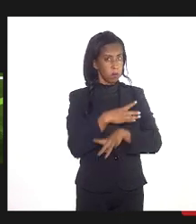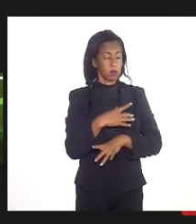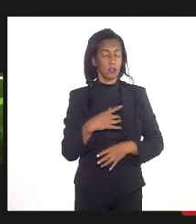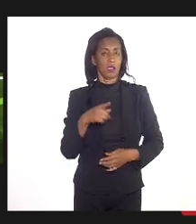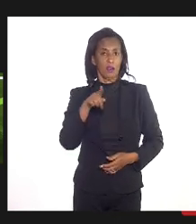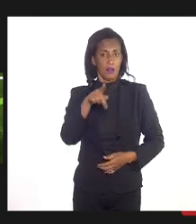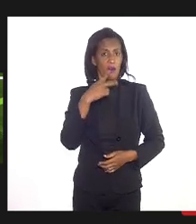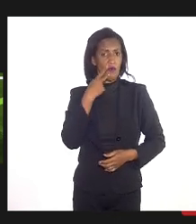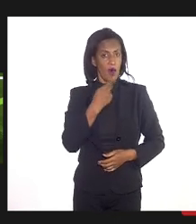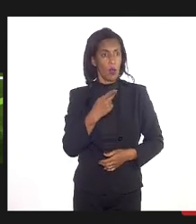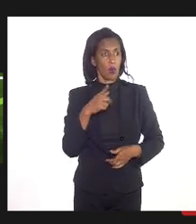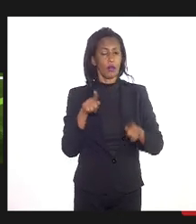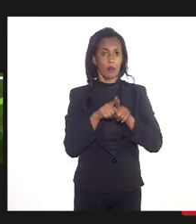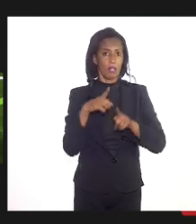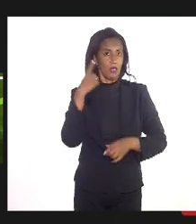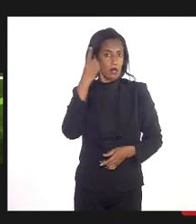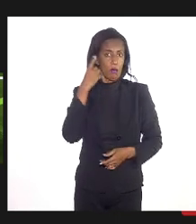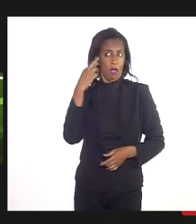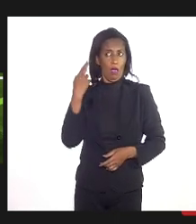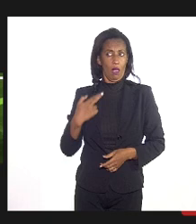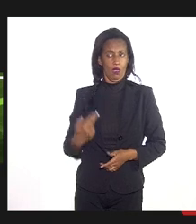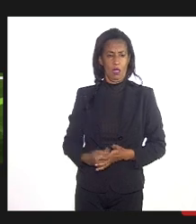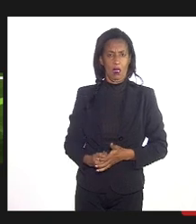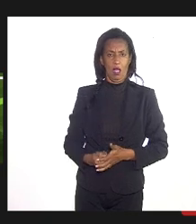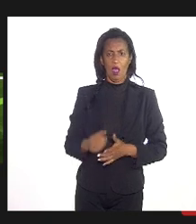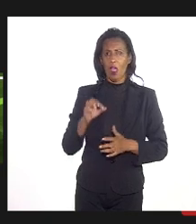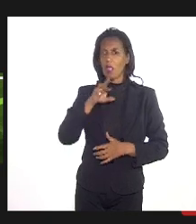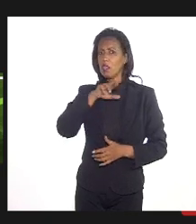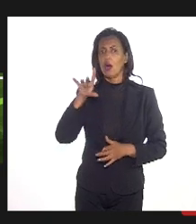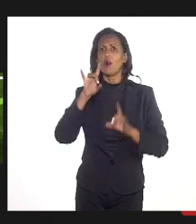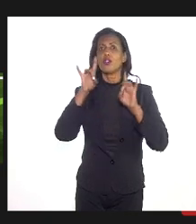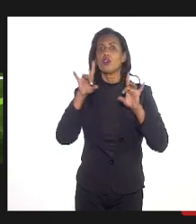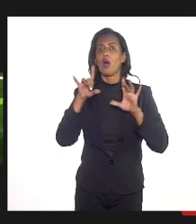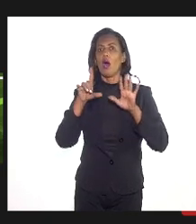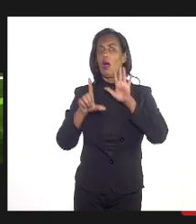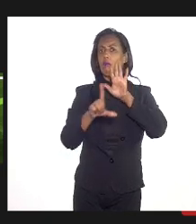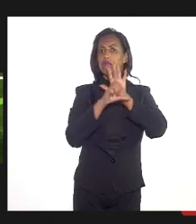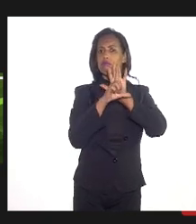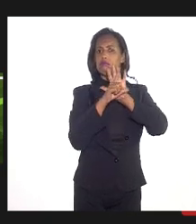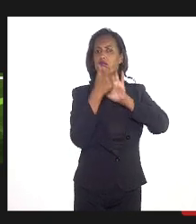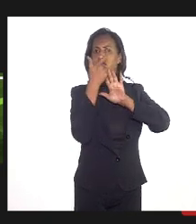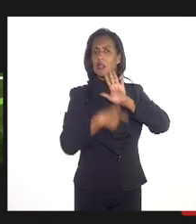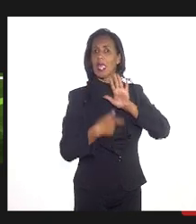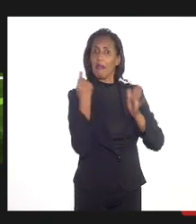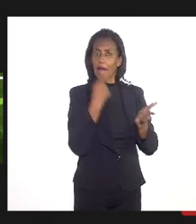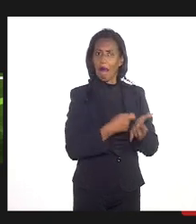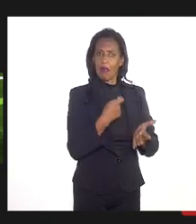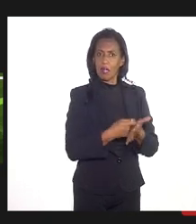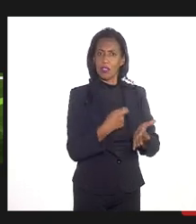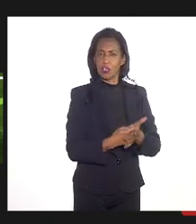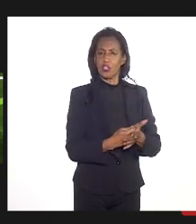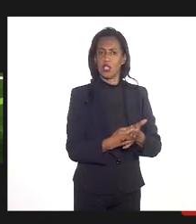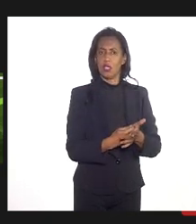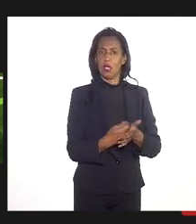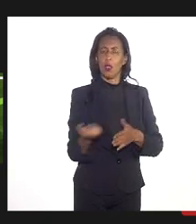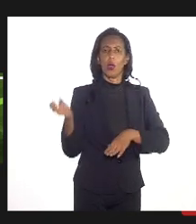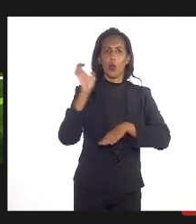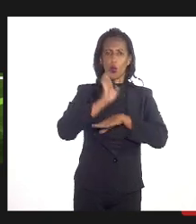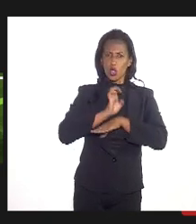Renata. Que não basta fazer a lei, tem que ter uma garantia, o Estado tem que